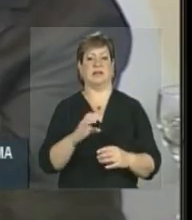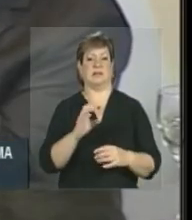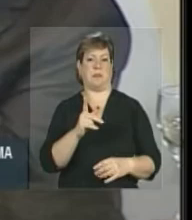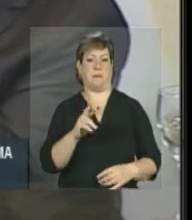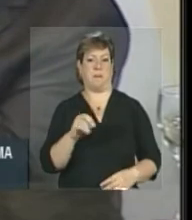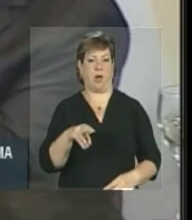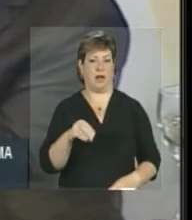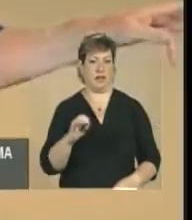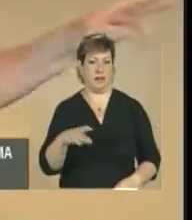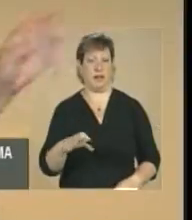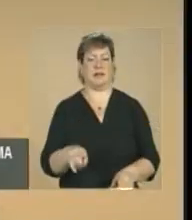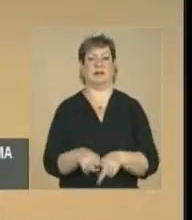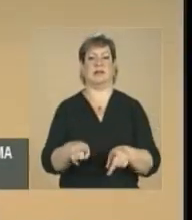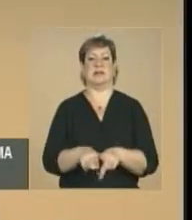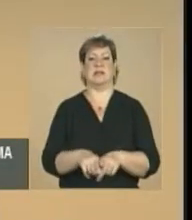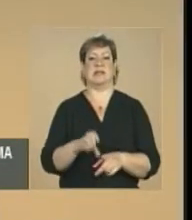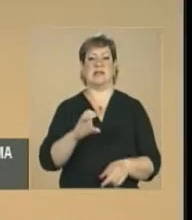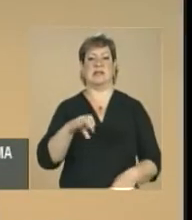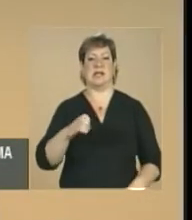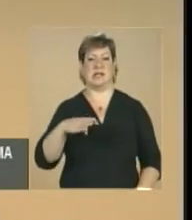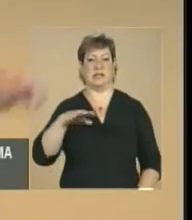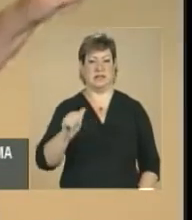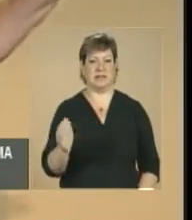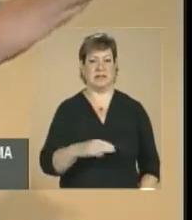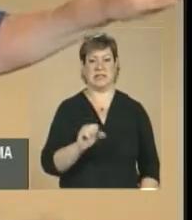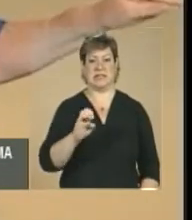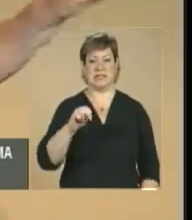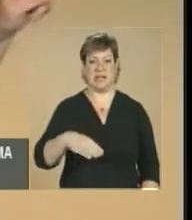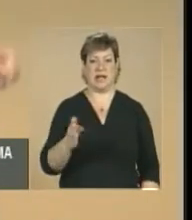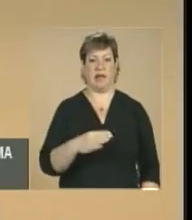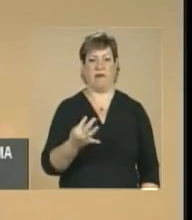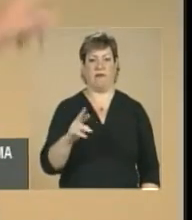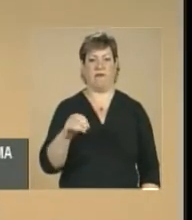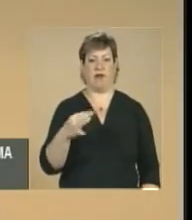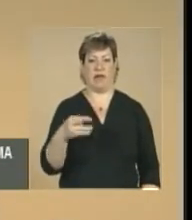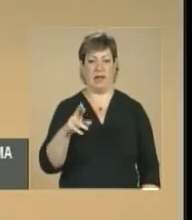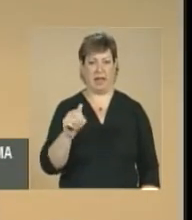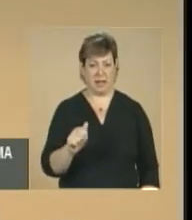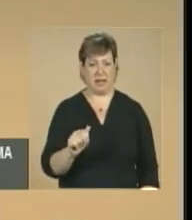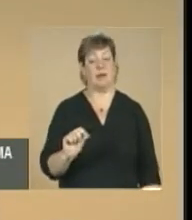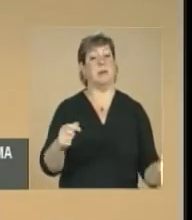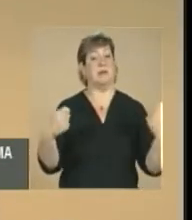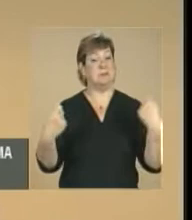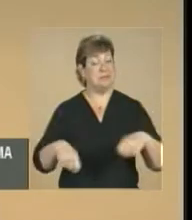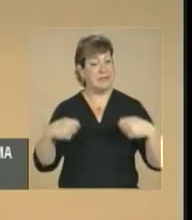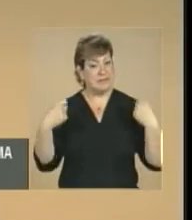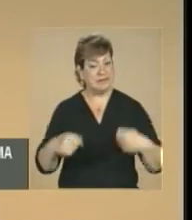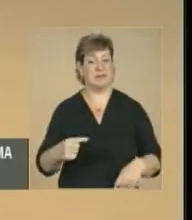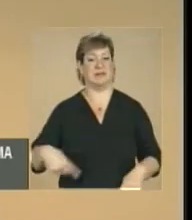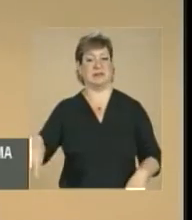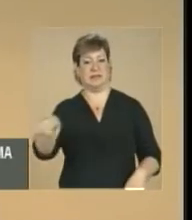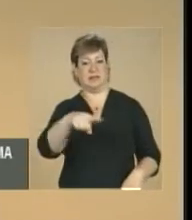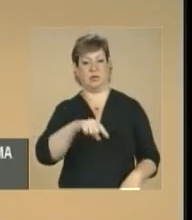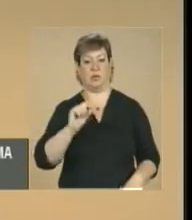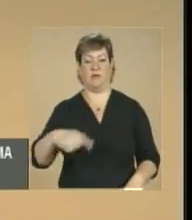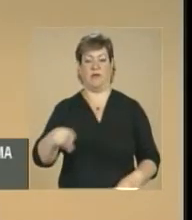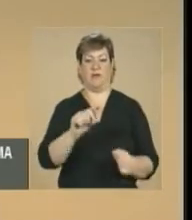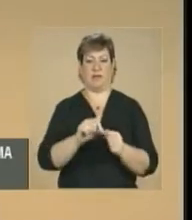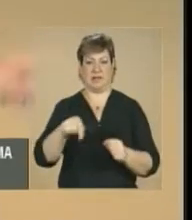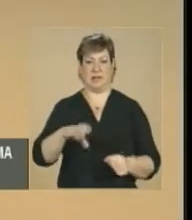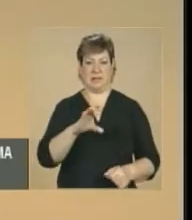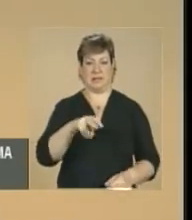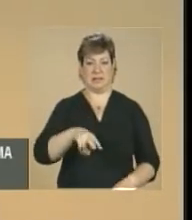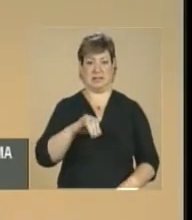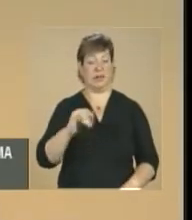Fronteiras, porque o Ciência Sem Fronteiras, Robson, precisa do que vocês estão fazendo aqui na